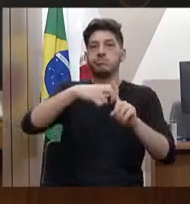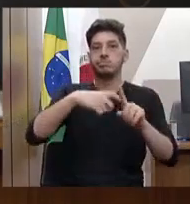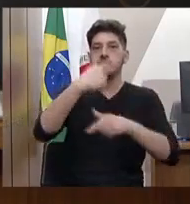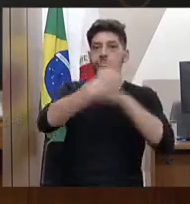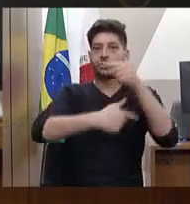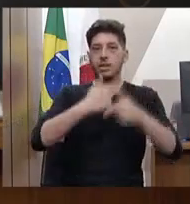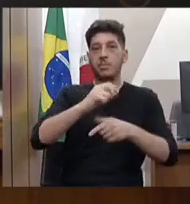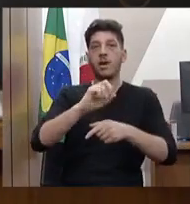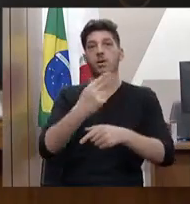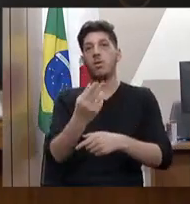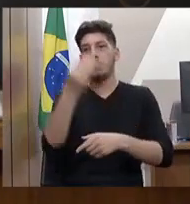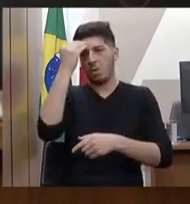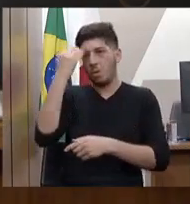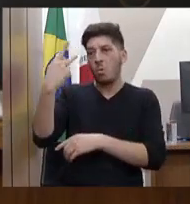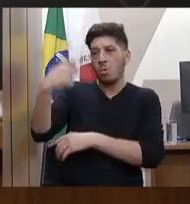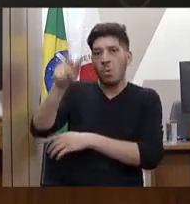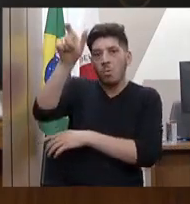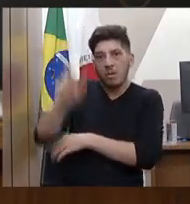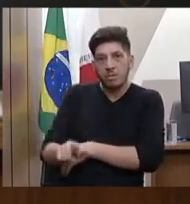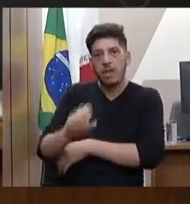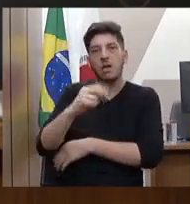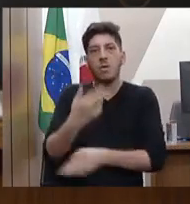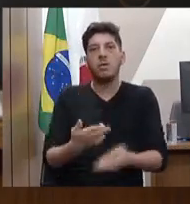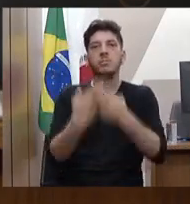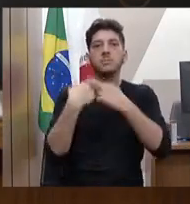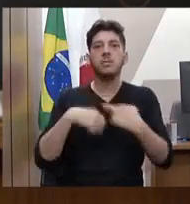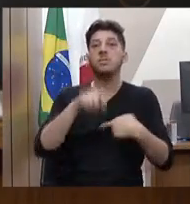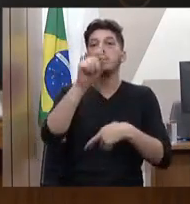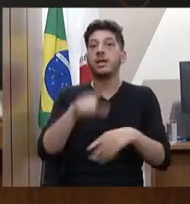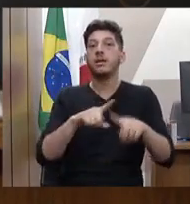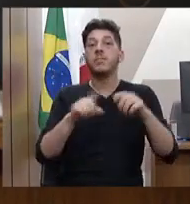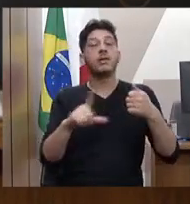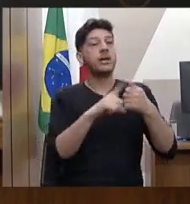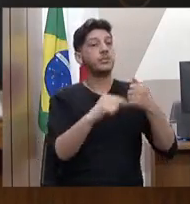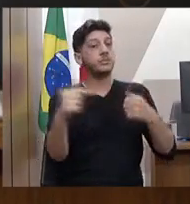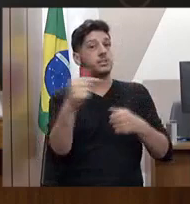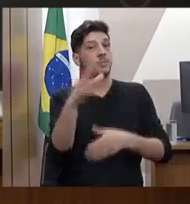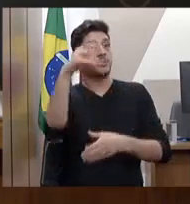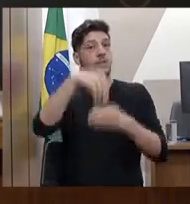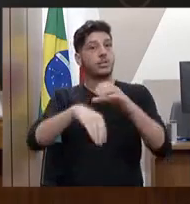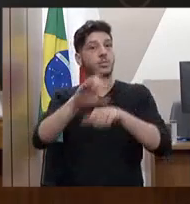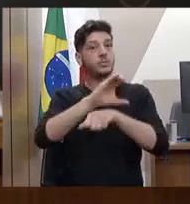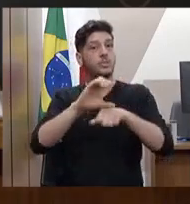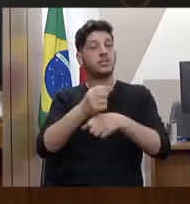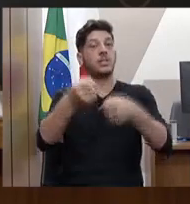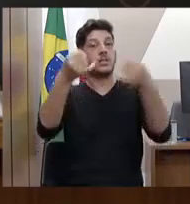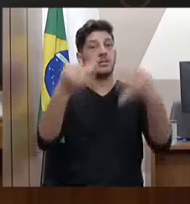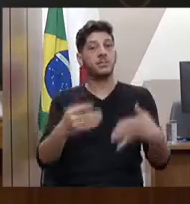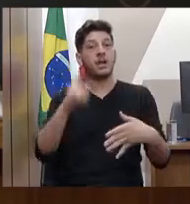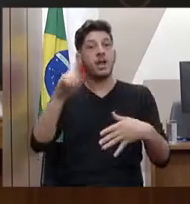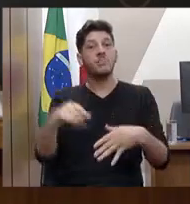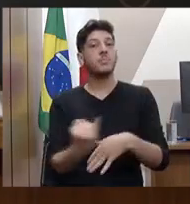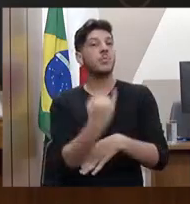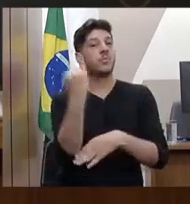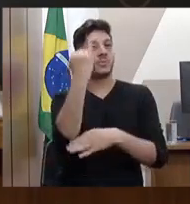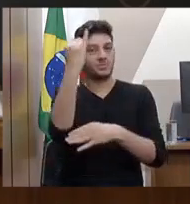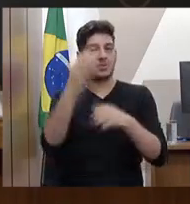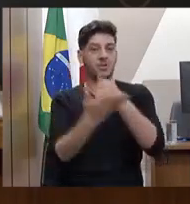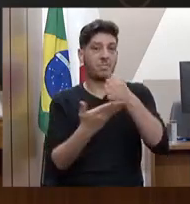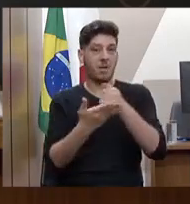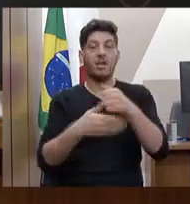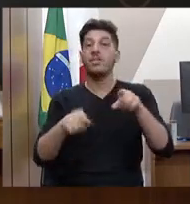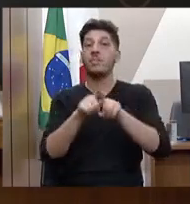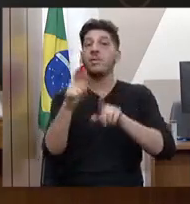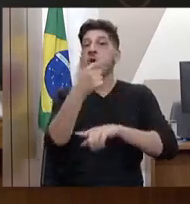responsabilização o artigo sétimo da Constituição é o mínimo além de e termina o caput de dizendo além de